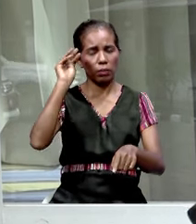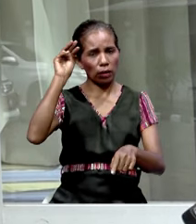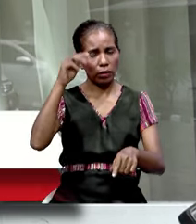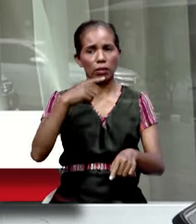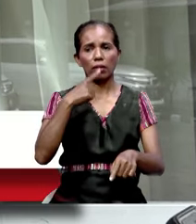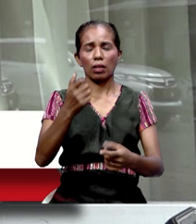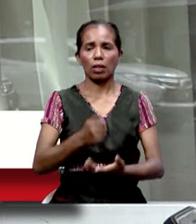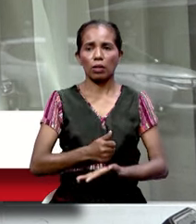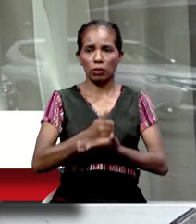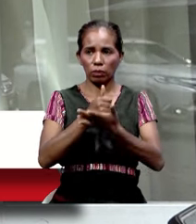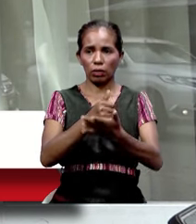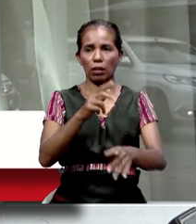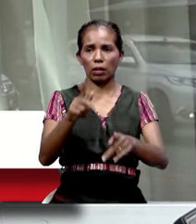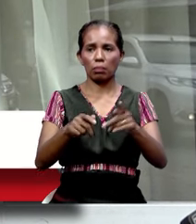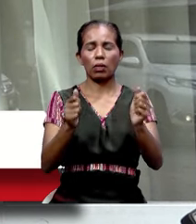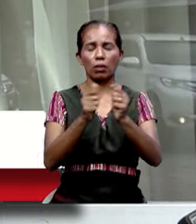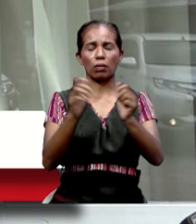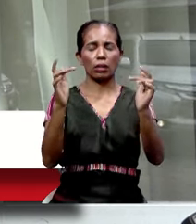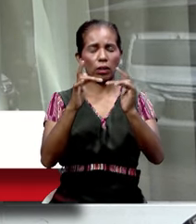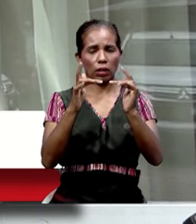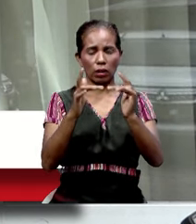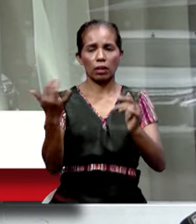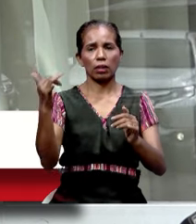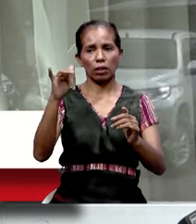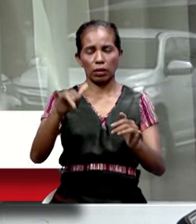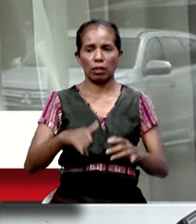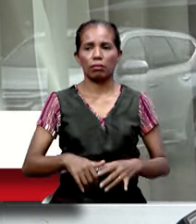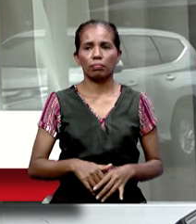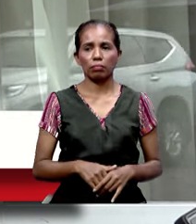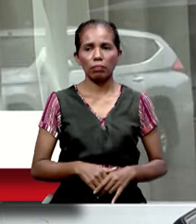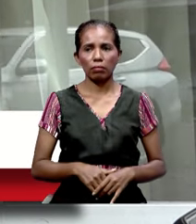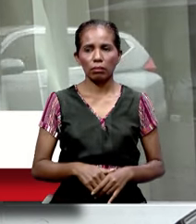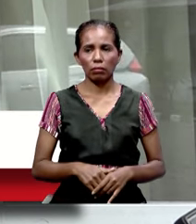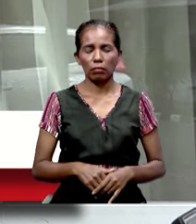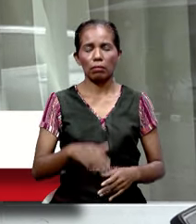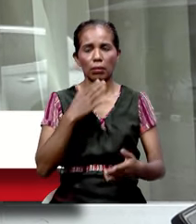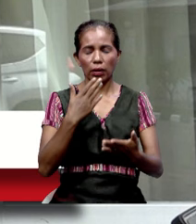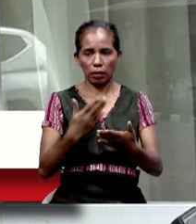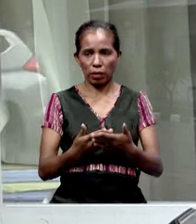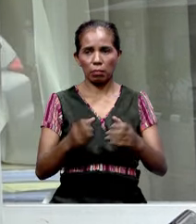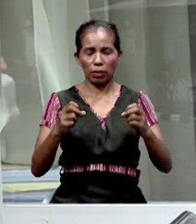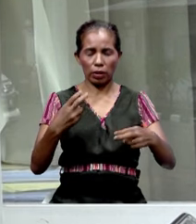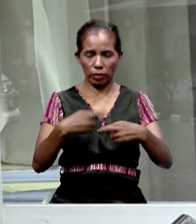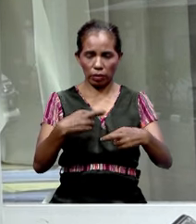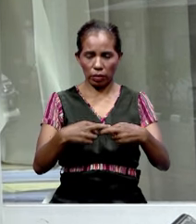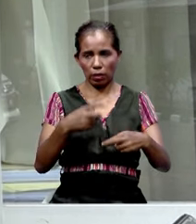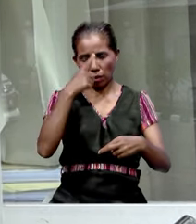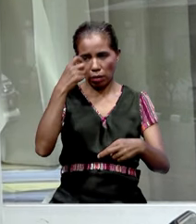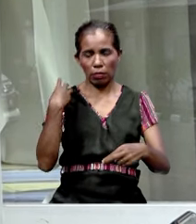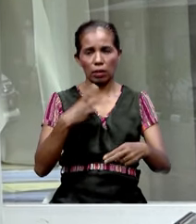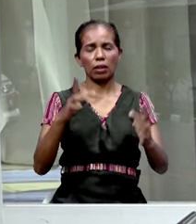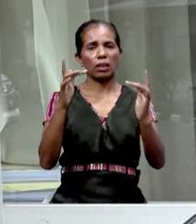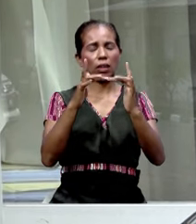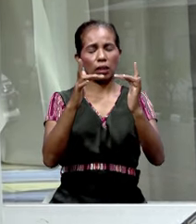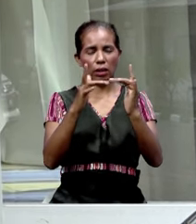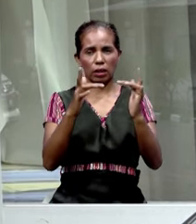tu facilita uma com maneira online ser. Ne bele dia, bele mozi risco hoto tamba itani rede internet sira